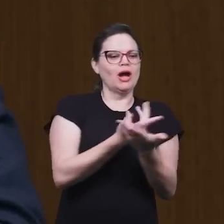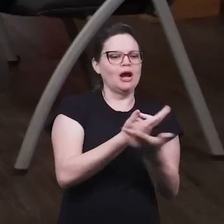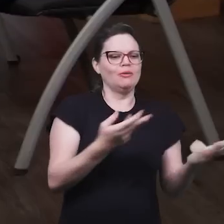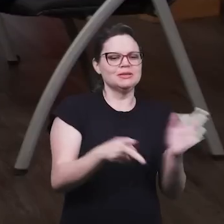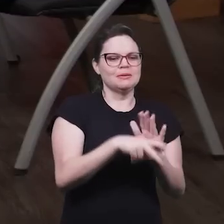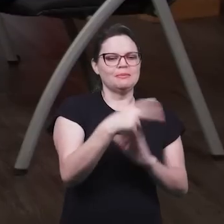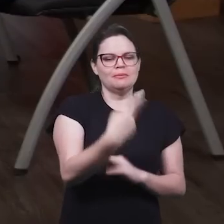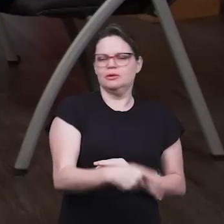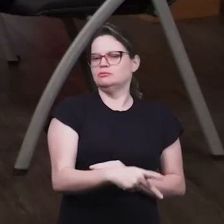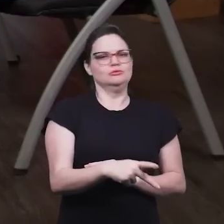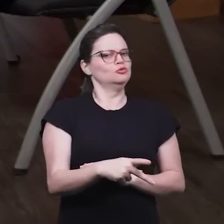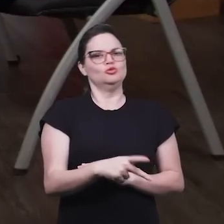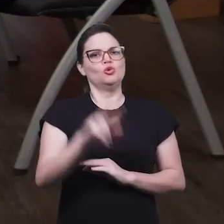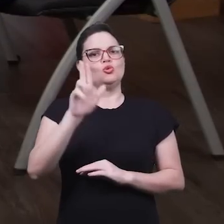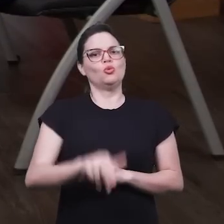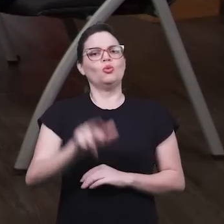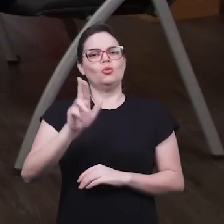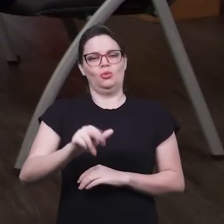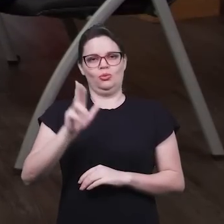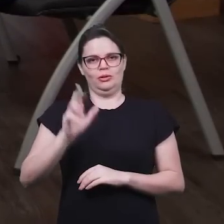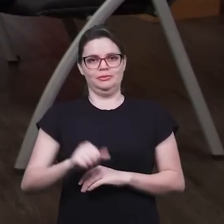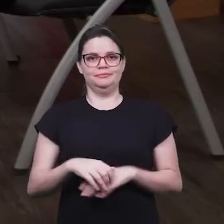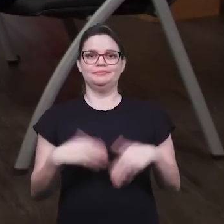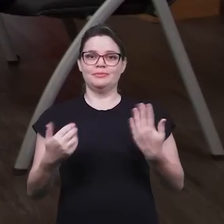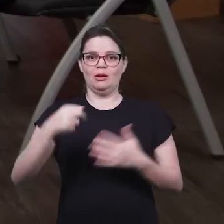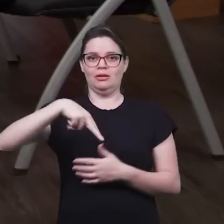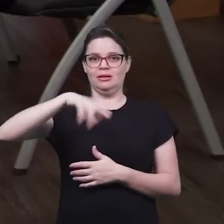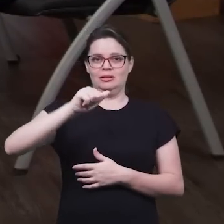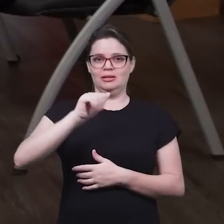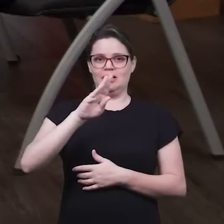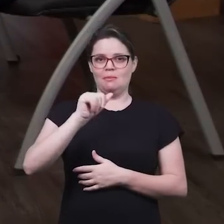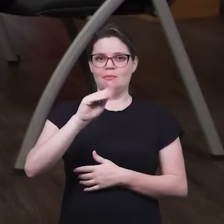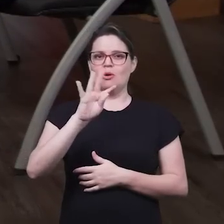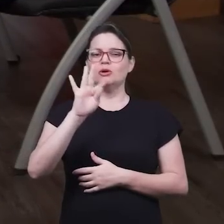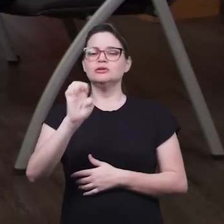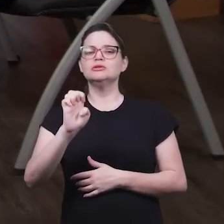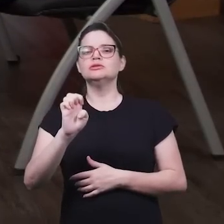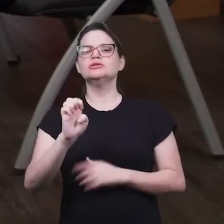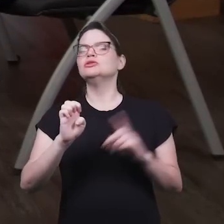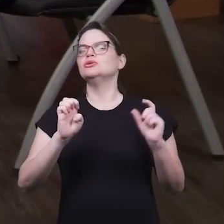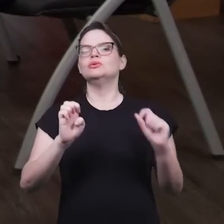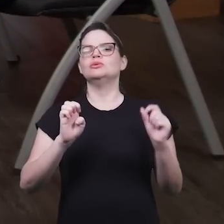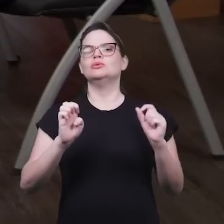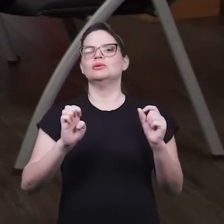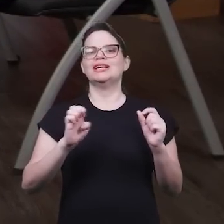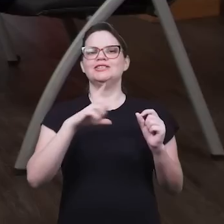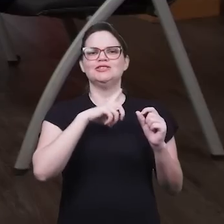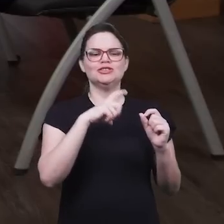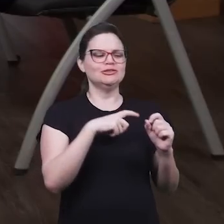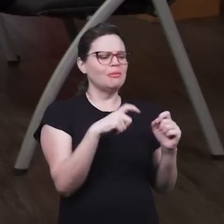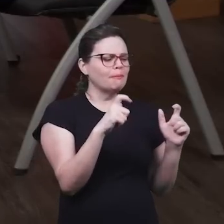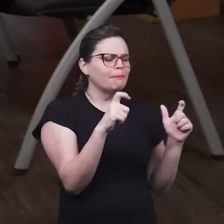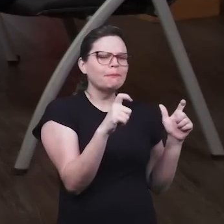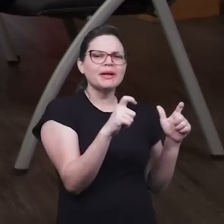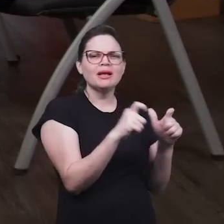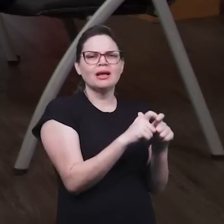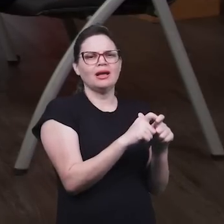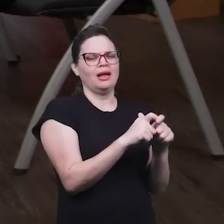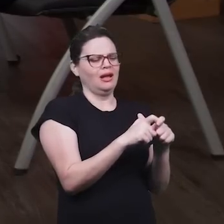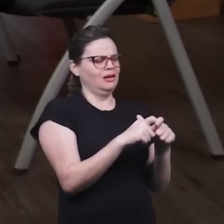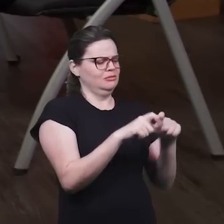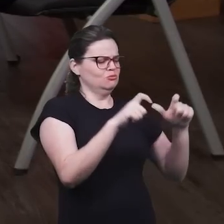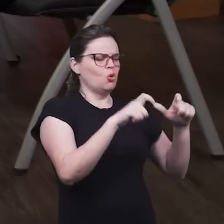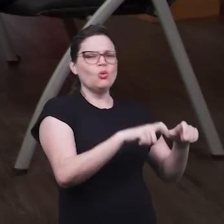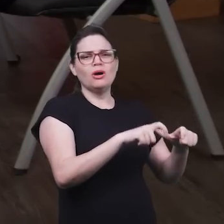herança. Nabote tinha, em outras palavras, uma pequena propriedade